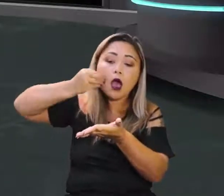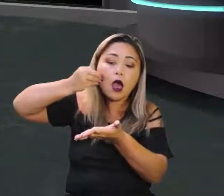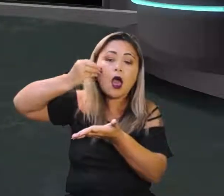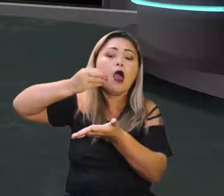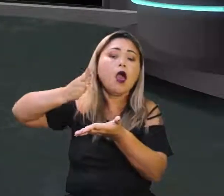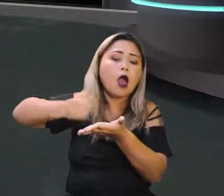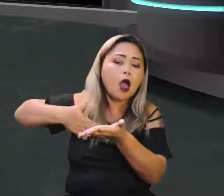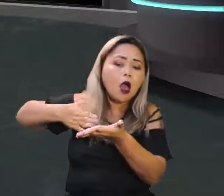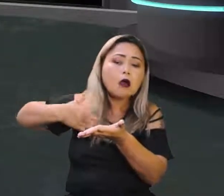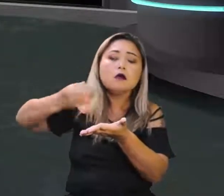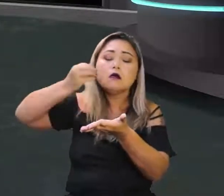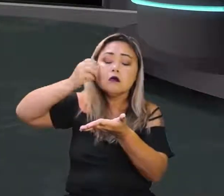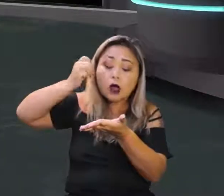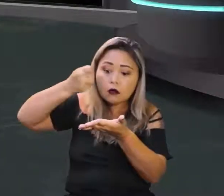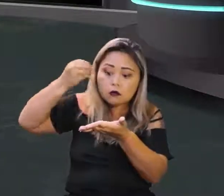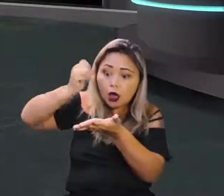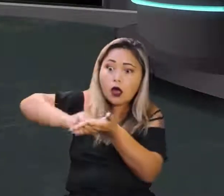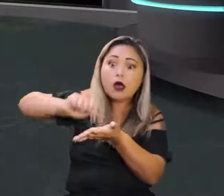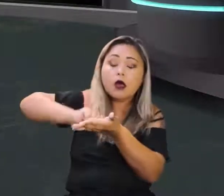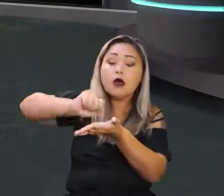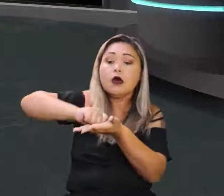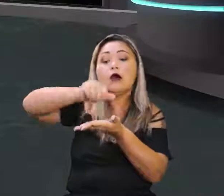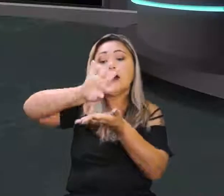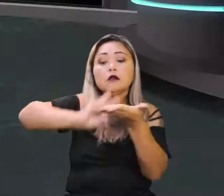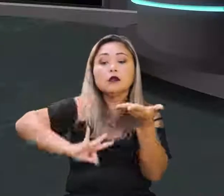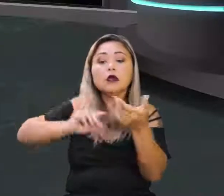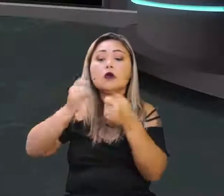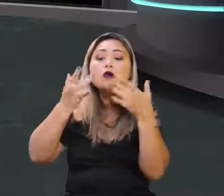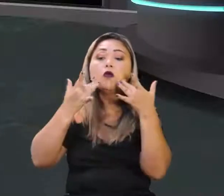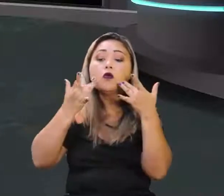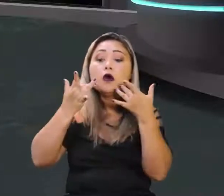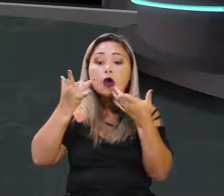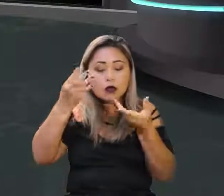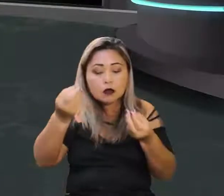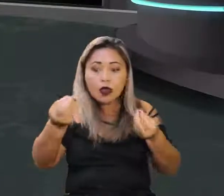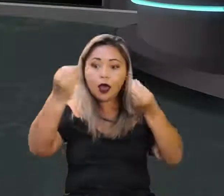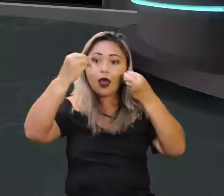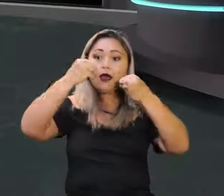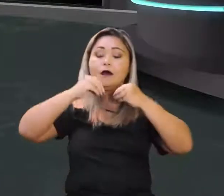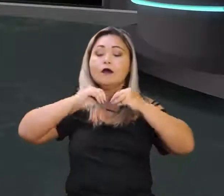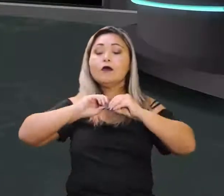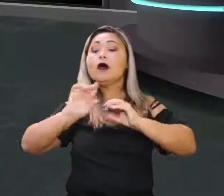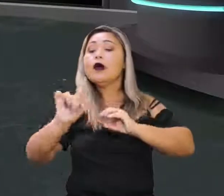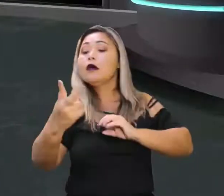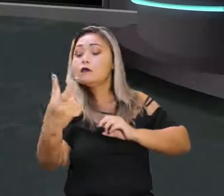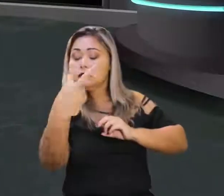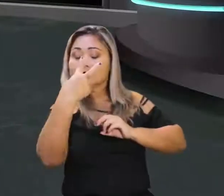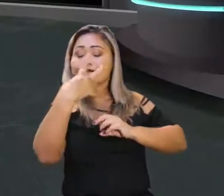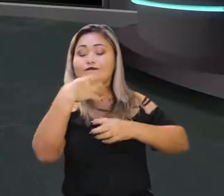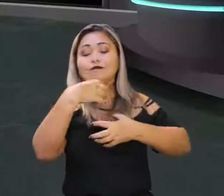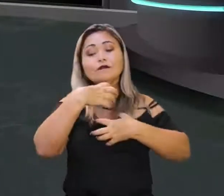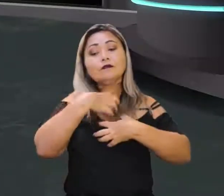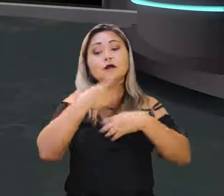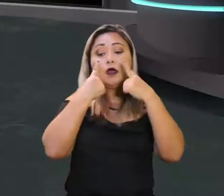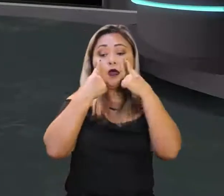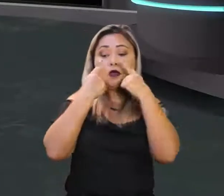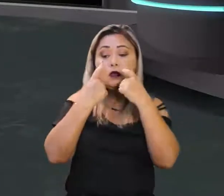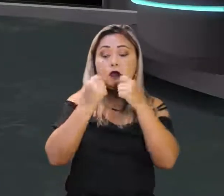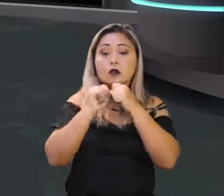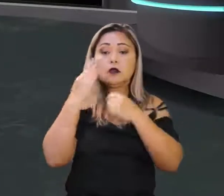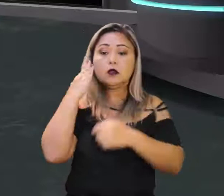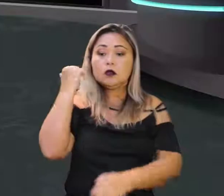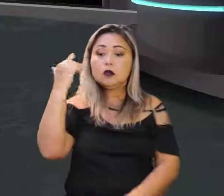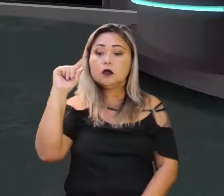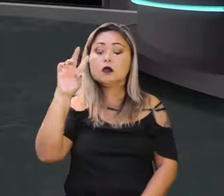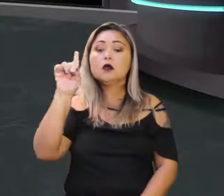era ali o texto teatral. E aí a gente fazia a interpretação e comovia as pessoas. Interessante que ficou tão